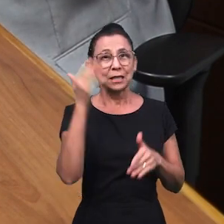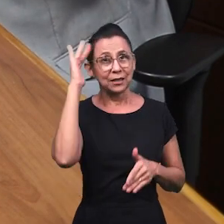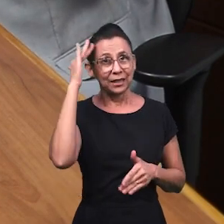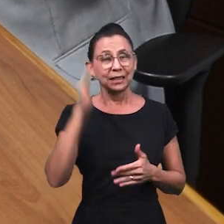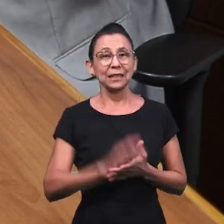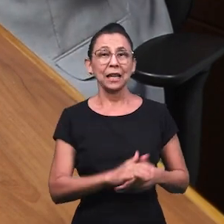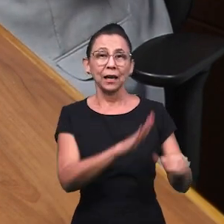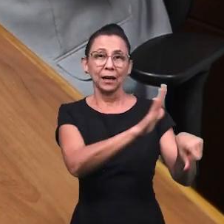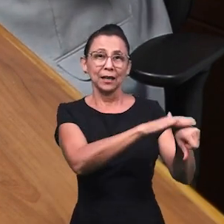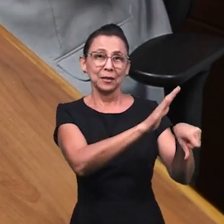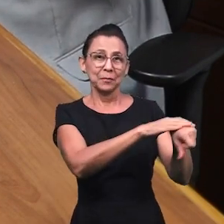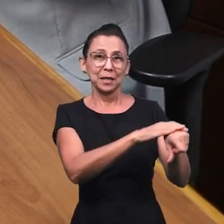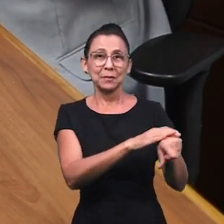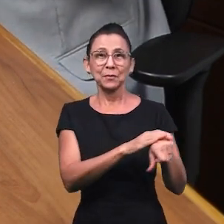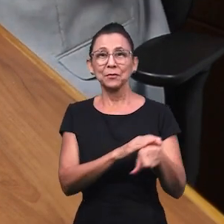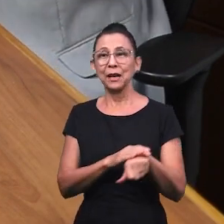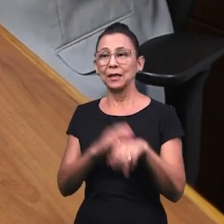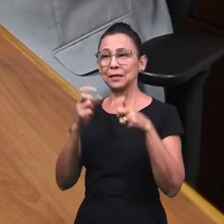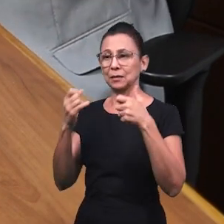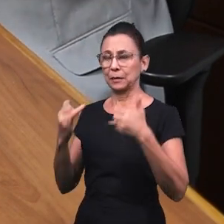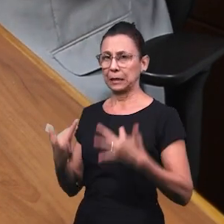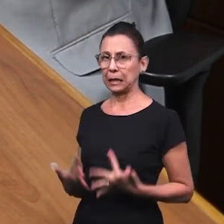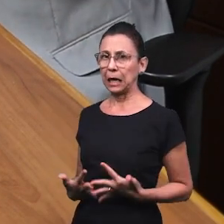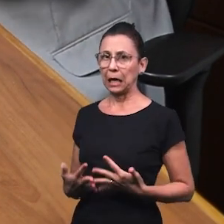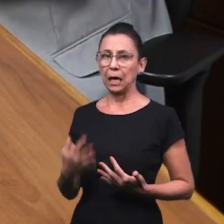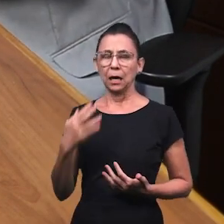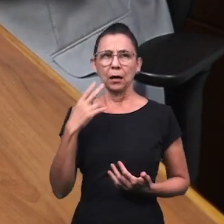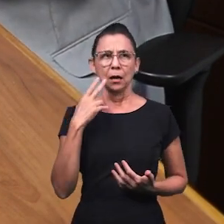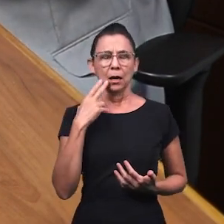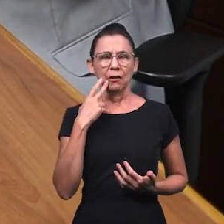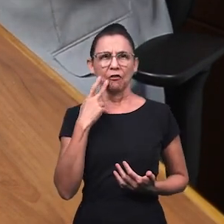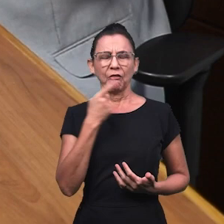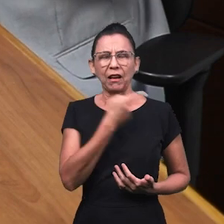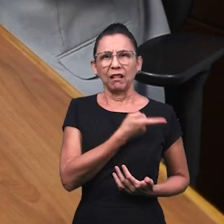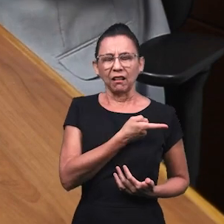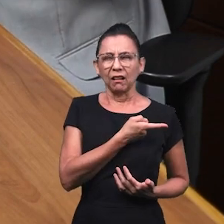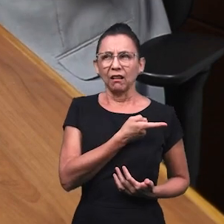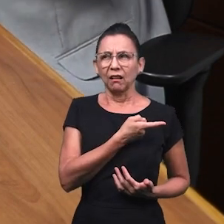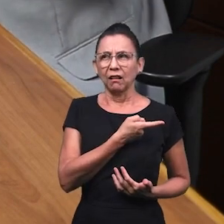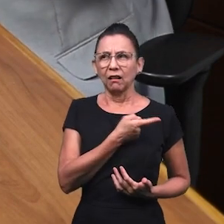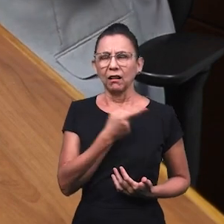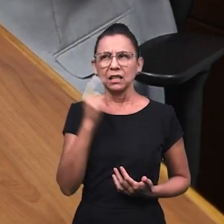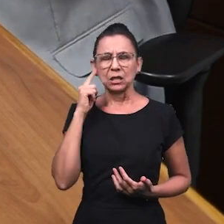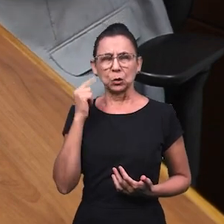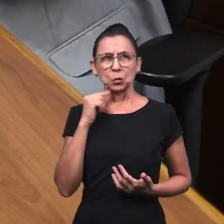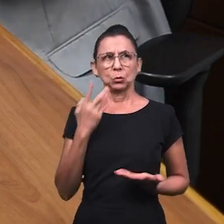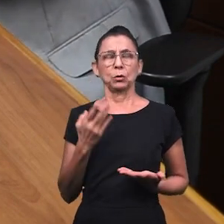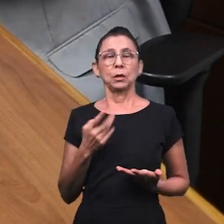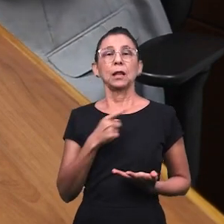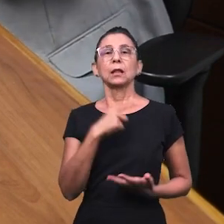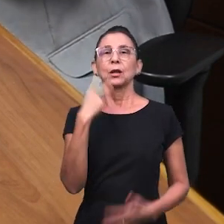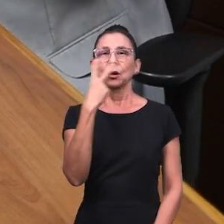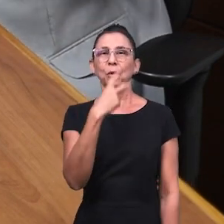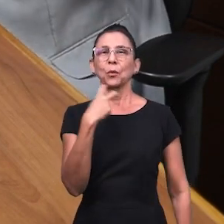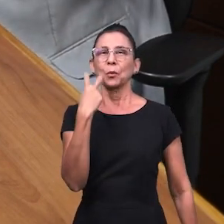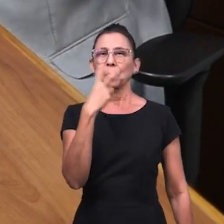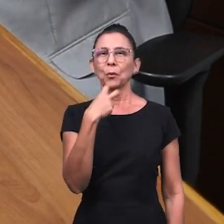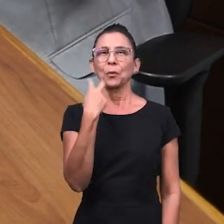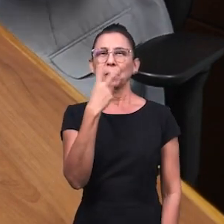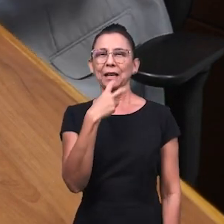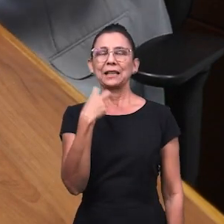vai falar. Com um detalhe, quando eu digo que o Carlos vai falar, é porque ele é oralizado, ou seja,